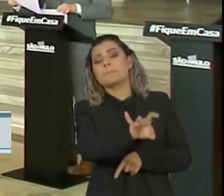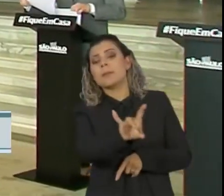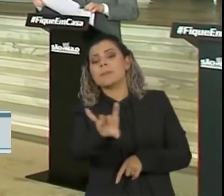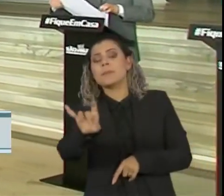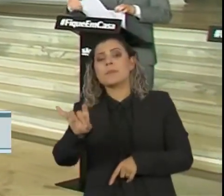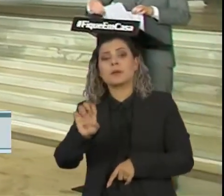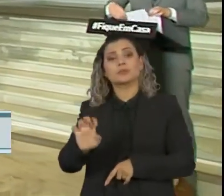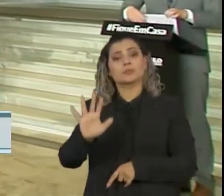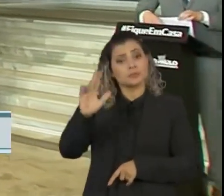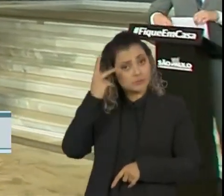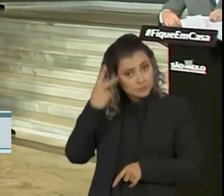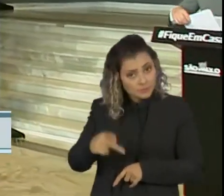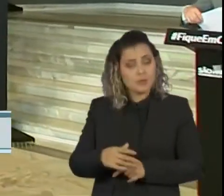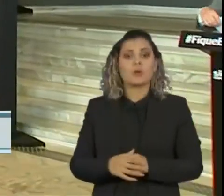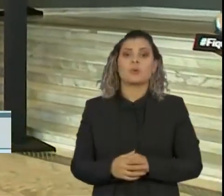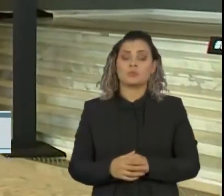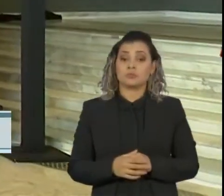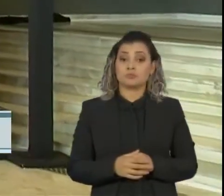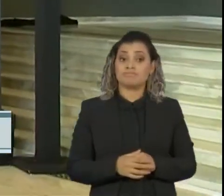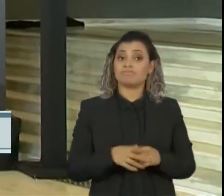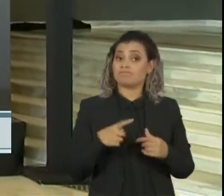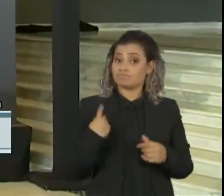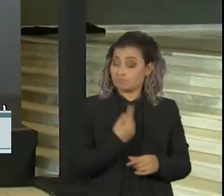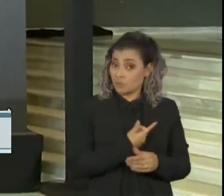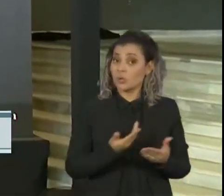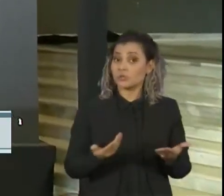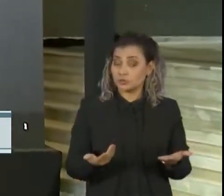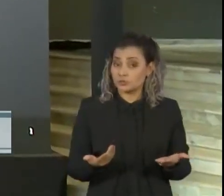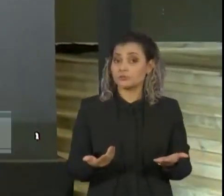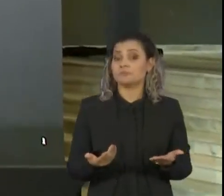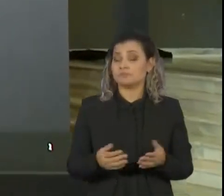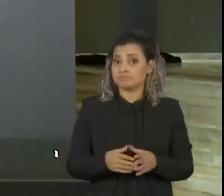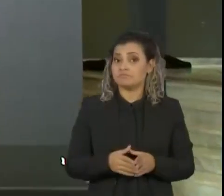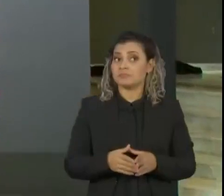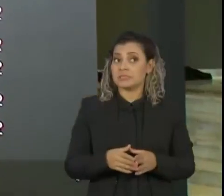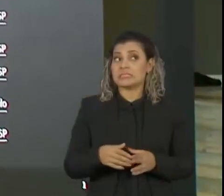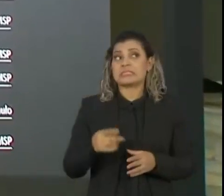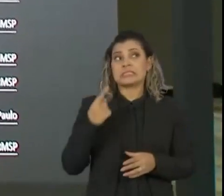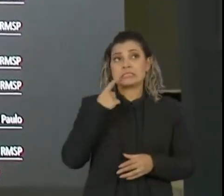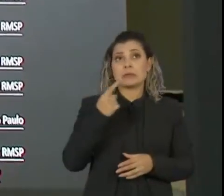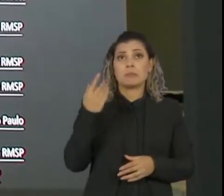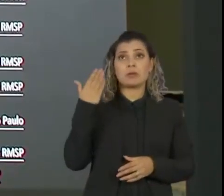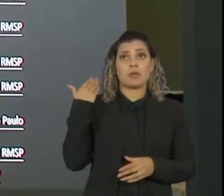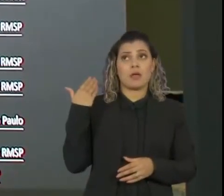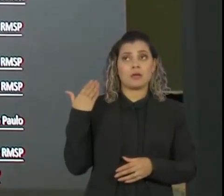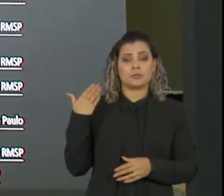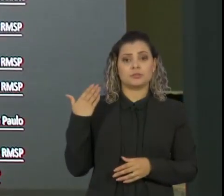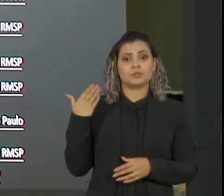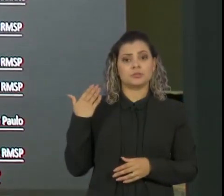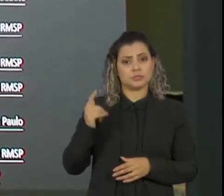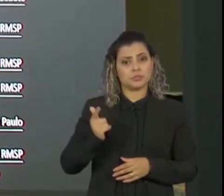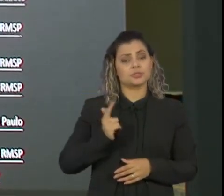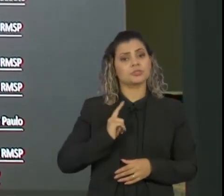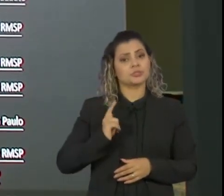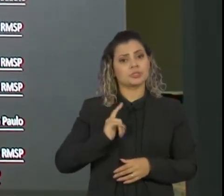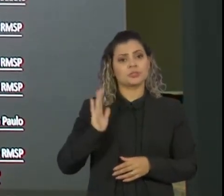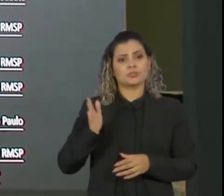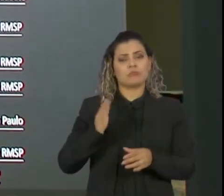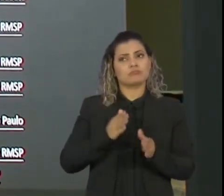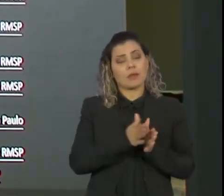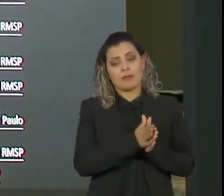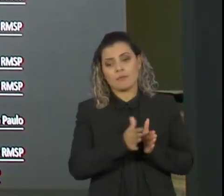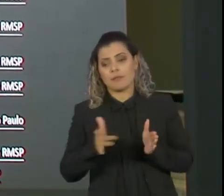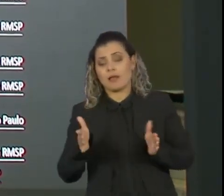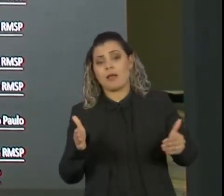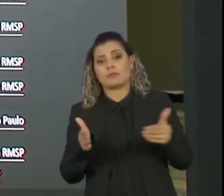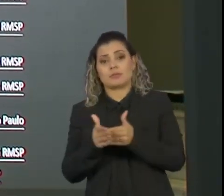do estado de São Paulo. Então nós tínhamos na semana anterior, que está vigente até